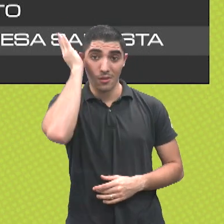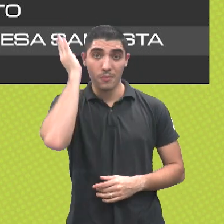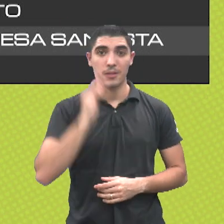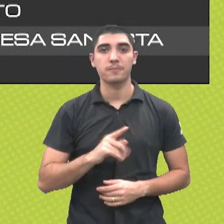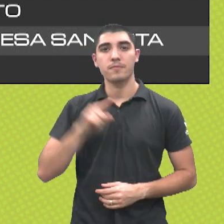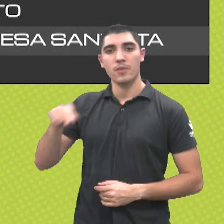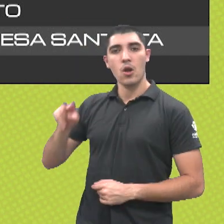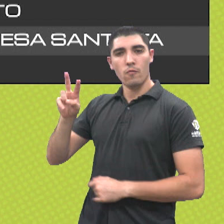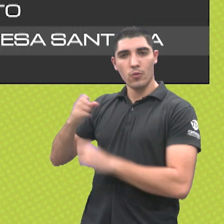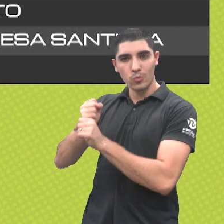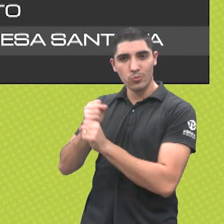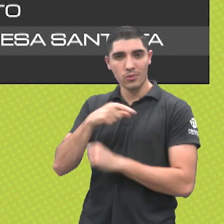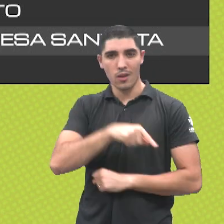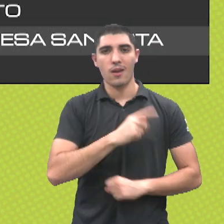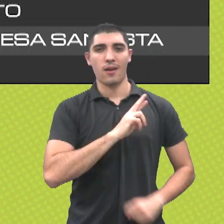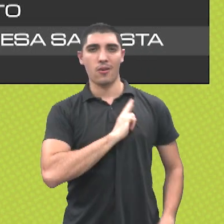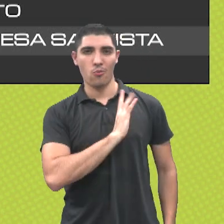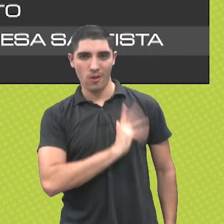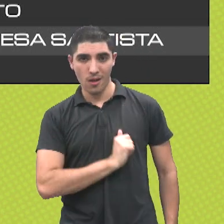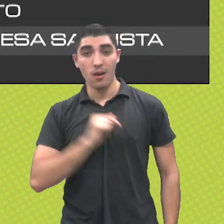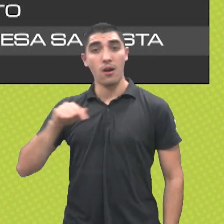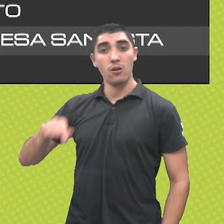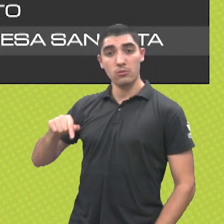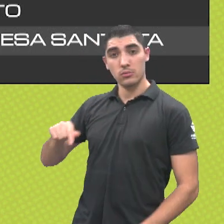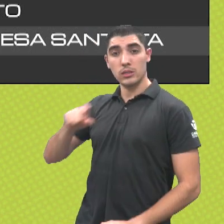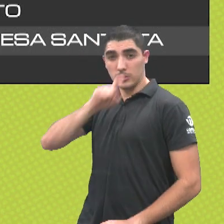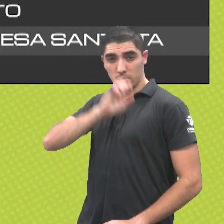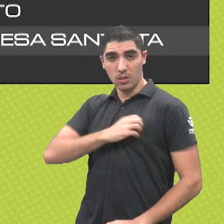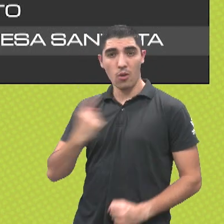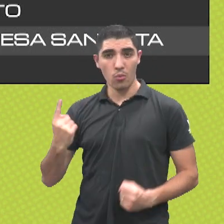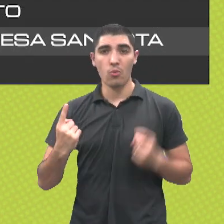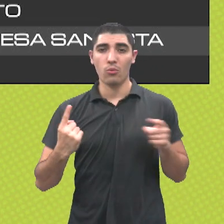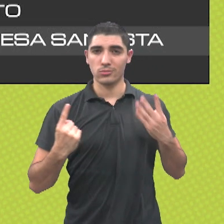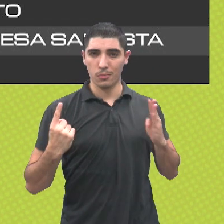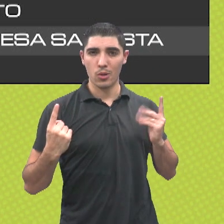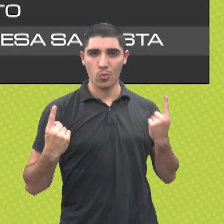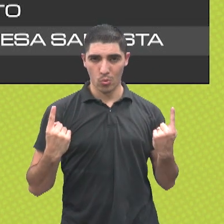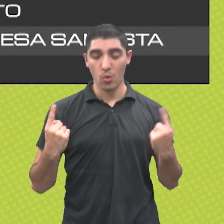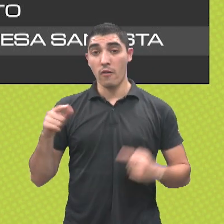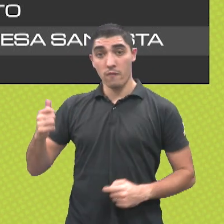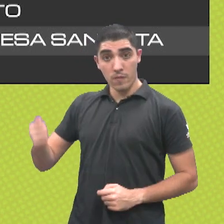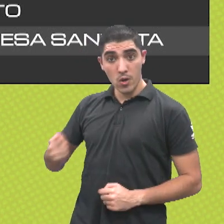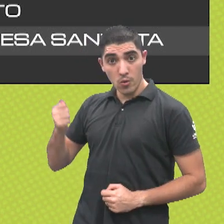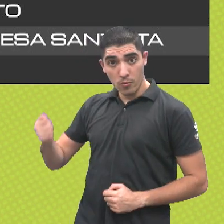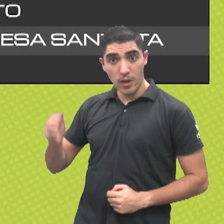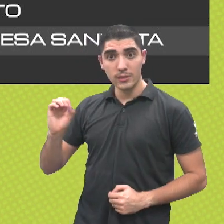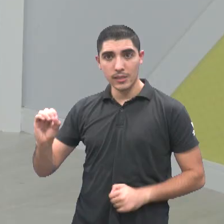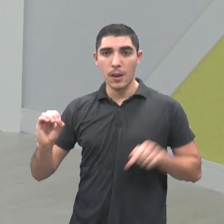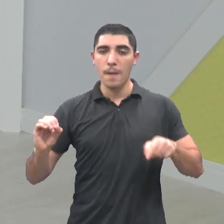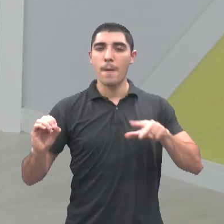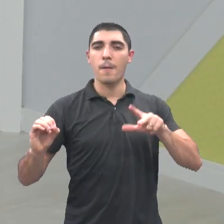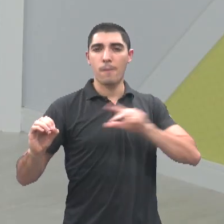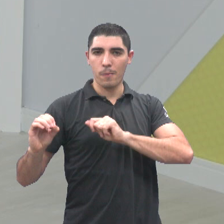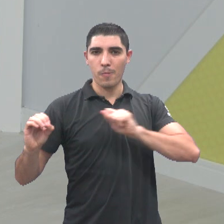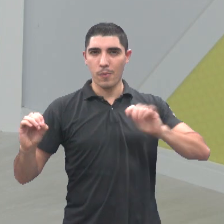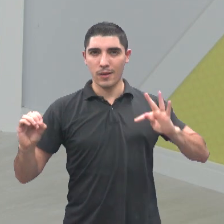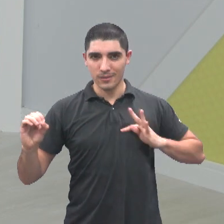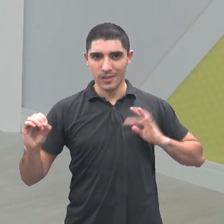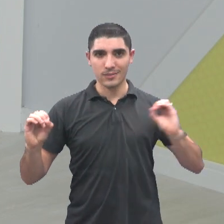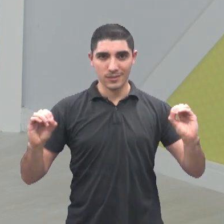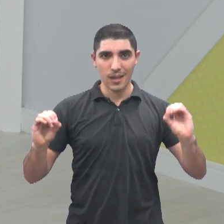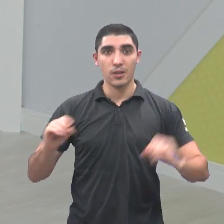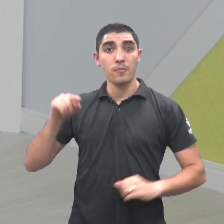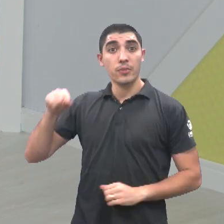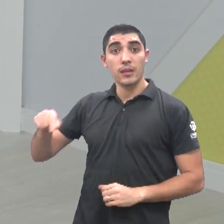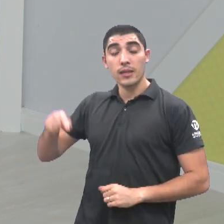Votuporanguense 0, Rio Claro 0, São José 1, São Bento também 1, 0-0 para Ferroviária e Portuguesa, 15 de Piracicaba e Ituano. Esses dois